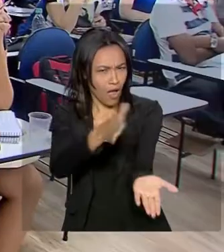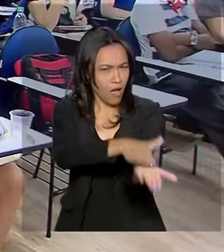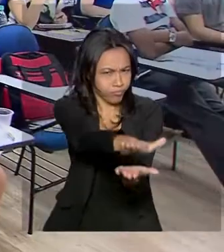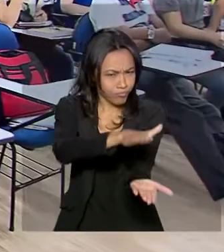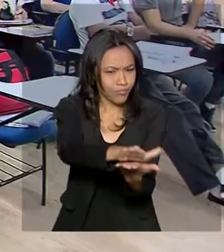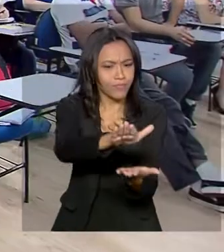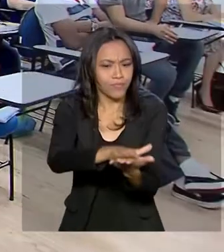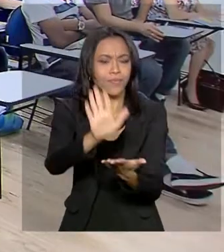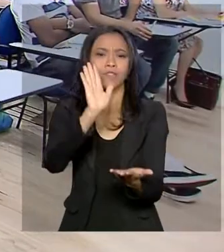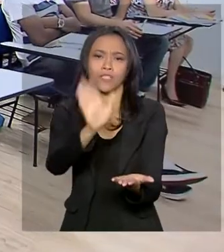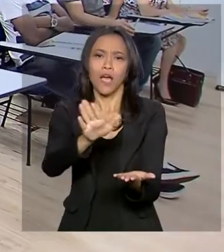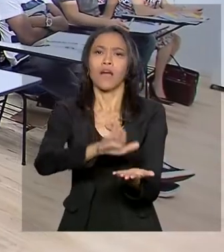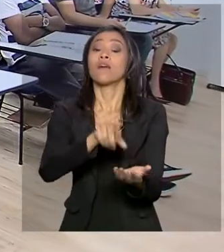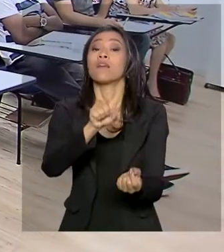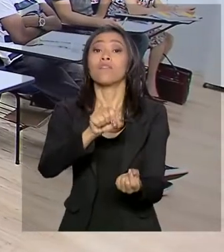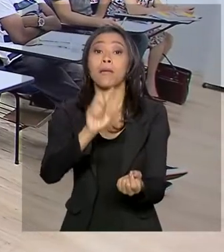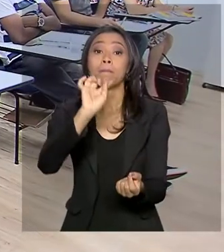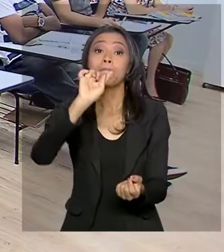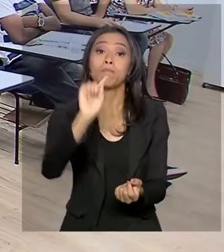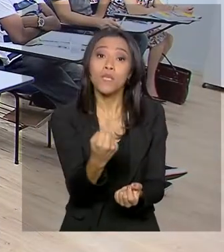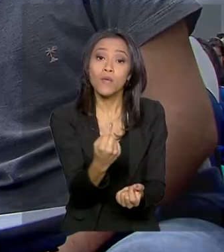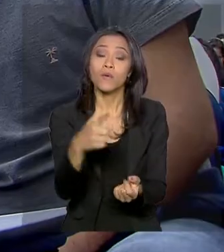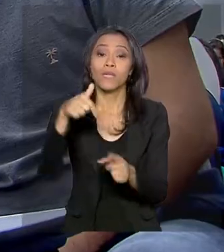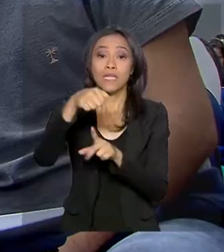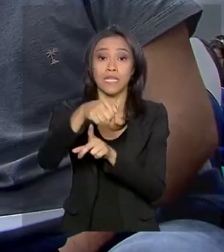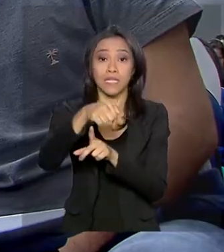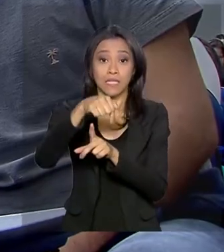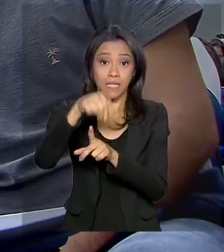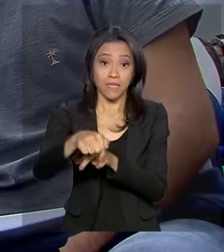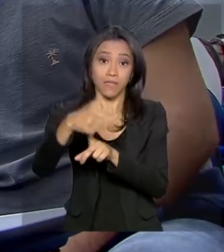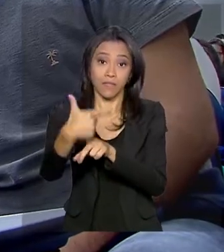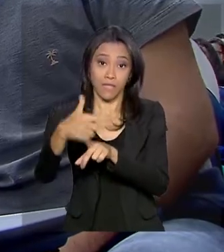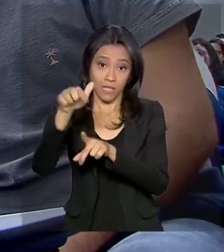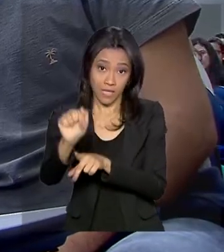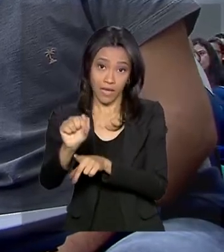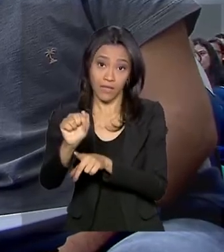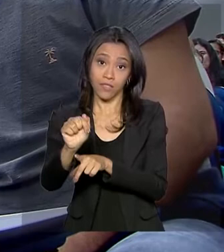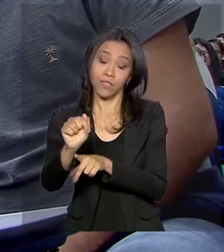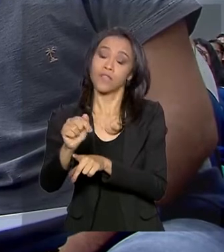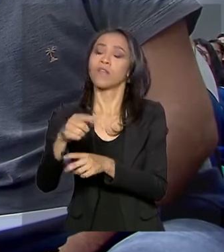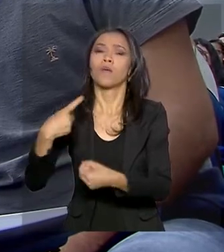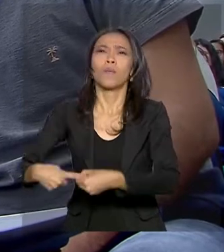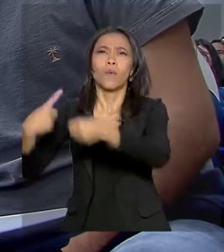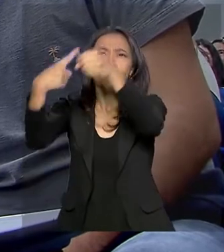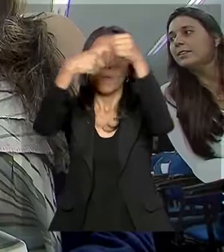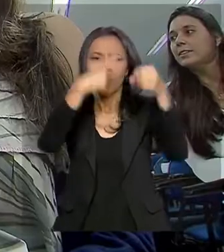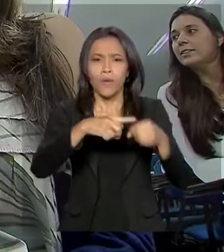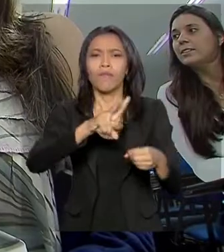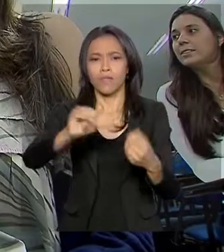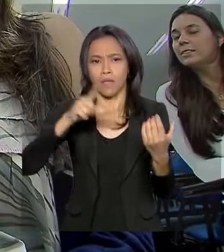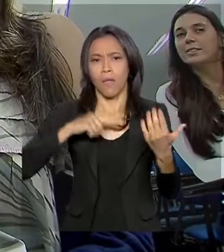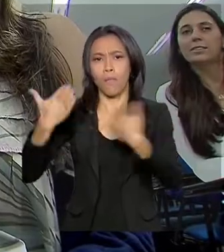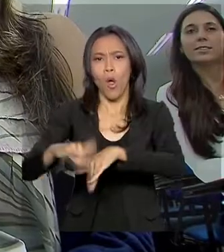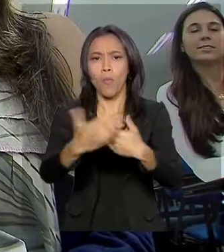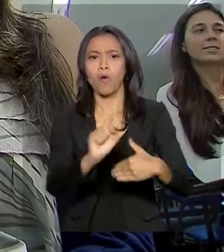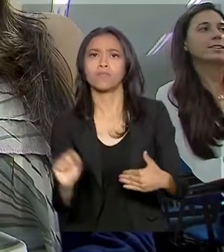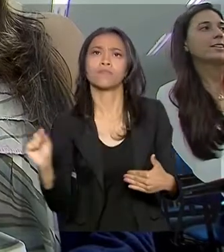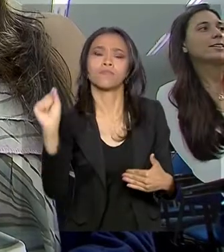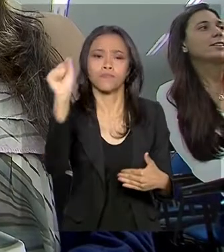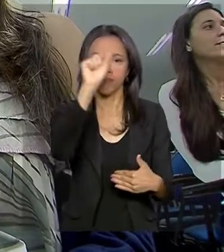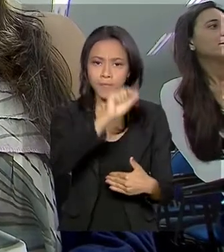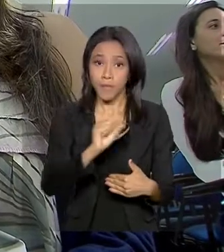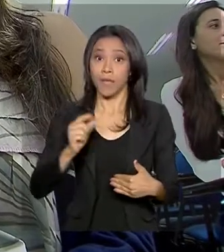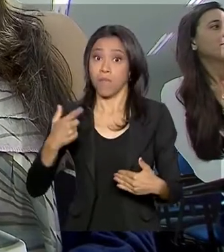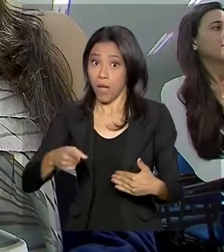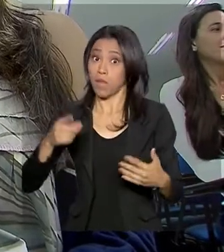ser distribuídas aos 1.727 municípios onde o exame será aplicado. A mega operação para